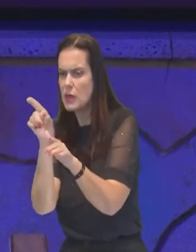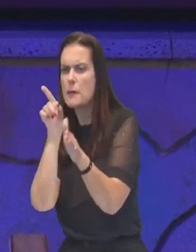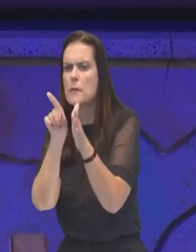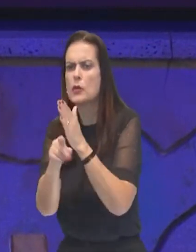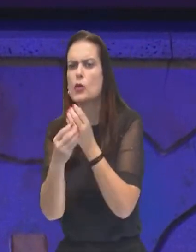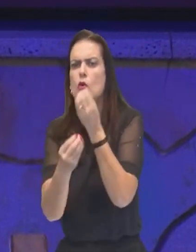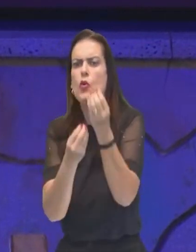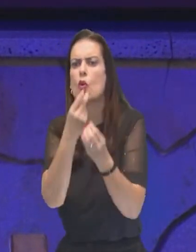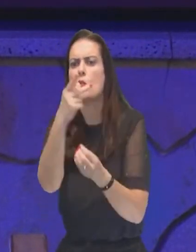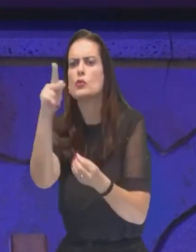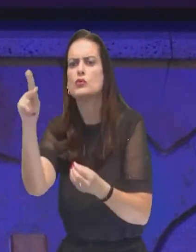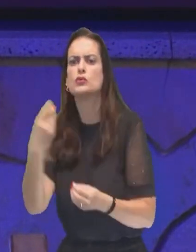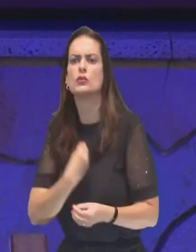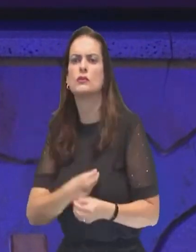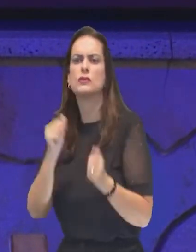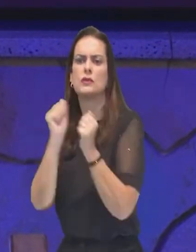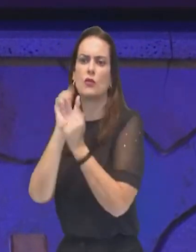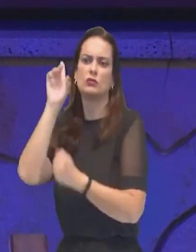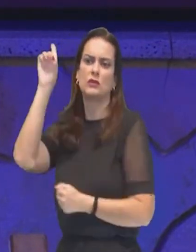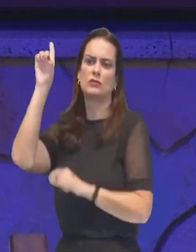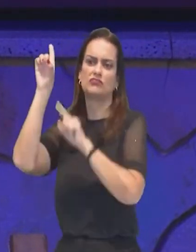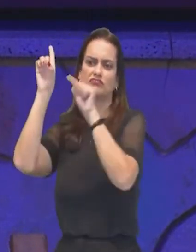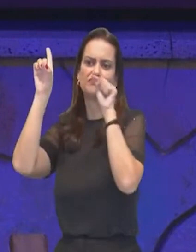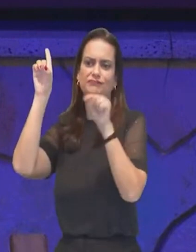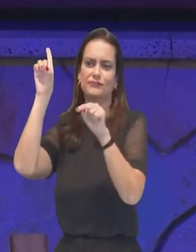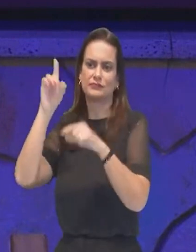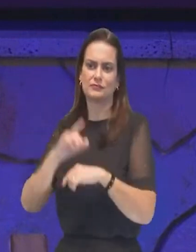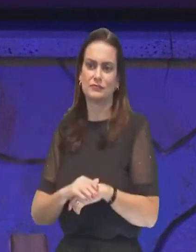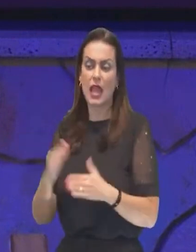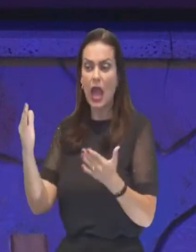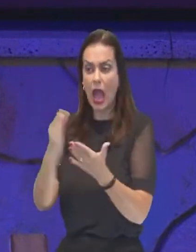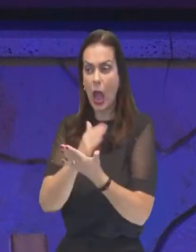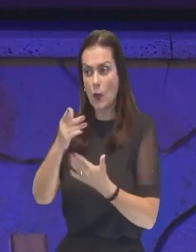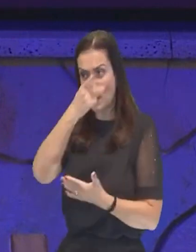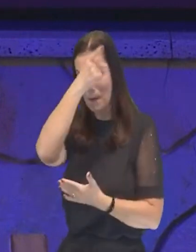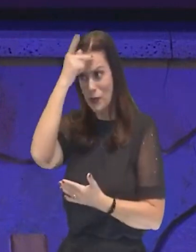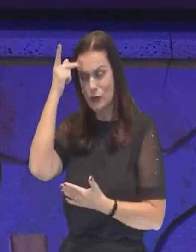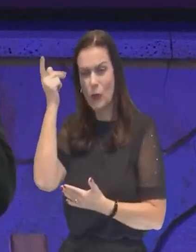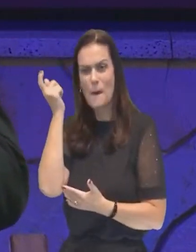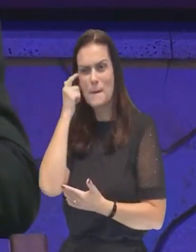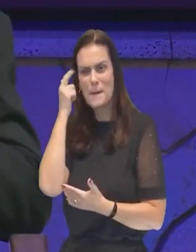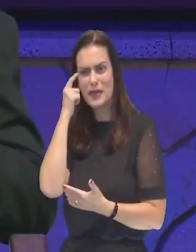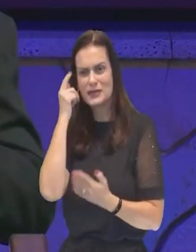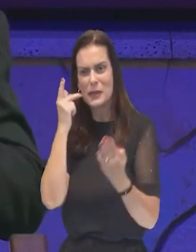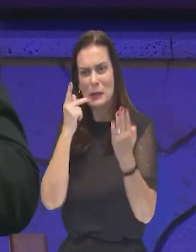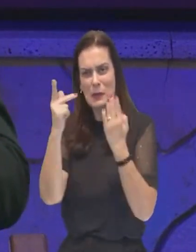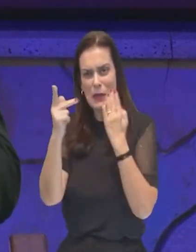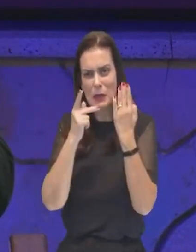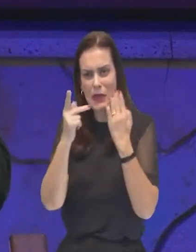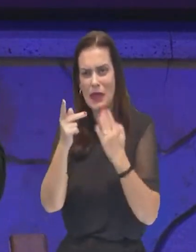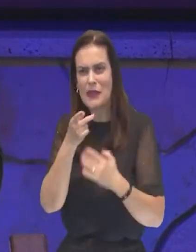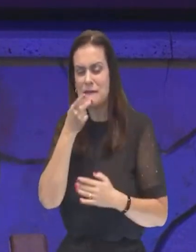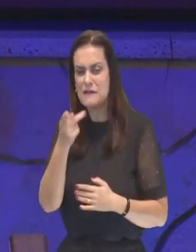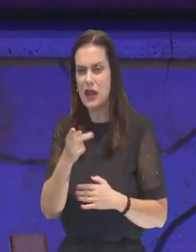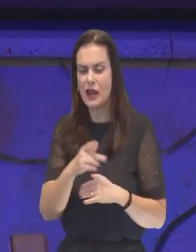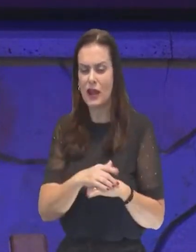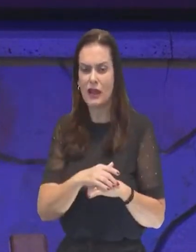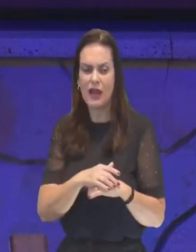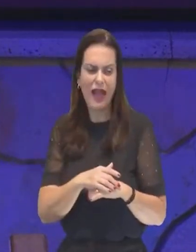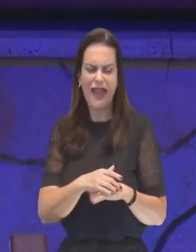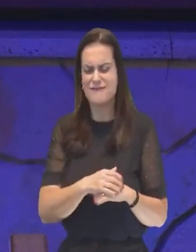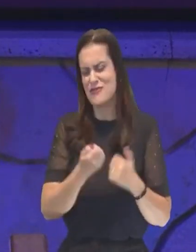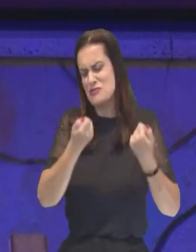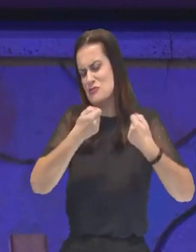estás com teu Deus? Algumas pessoas pensam que esta parábola desencoraja os seguidores de Cristo a lutar pelos